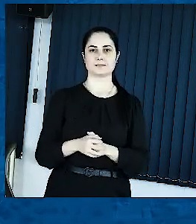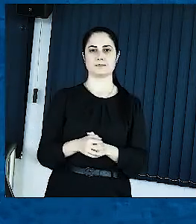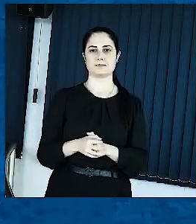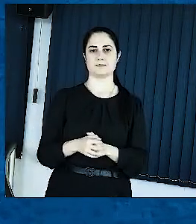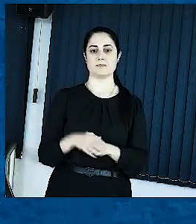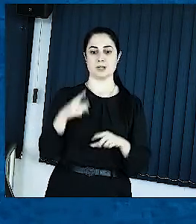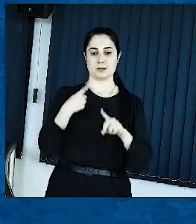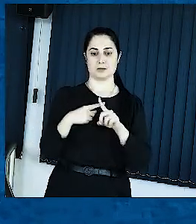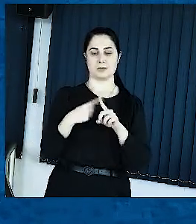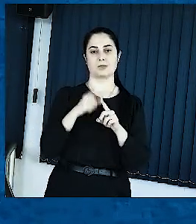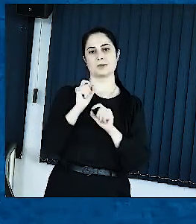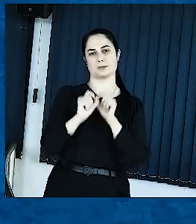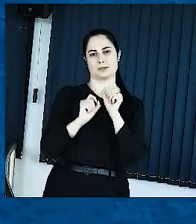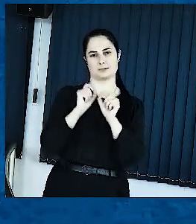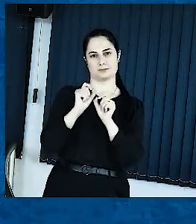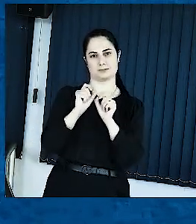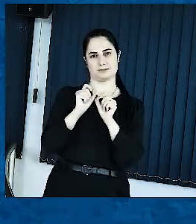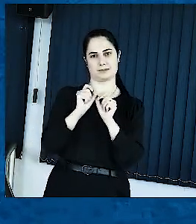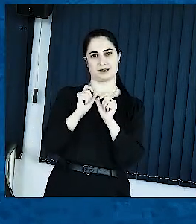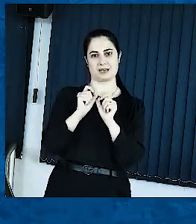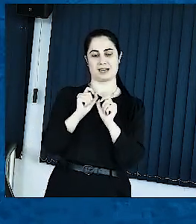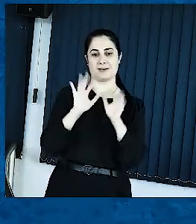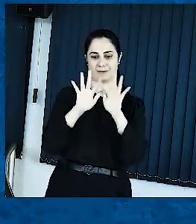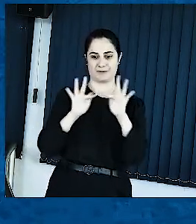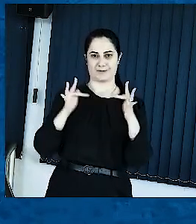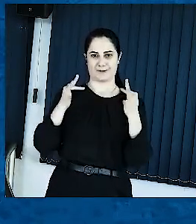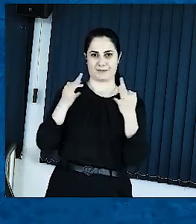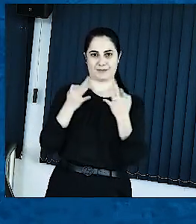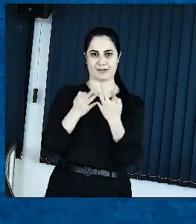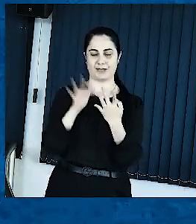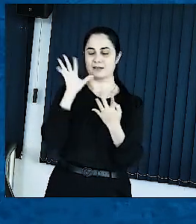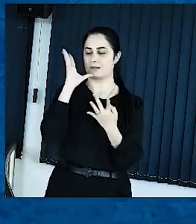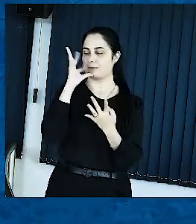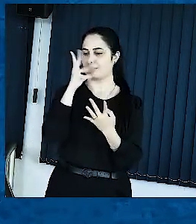Porque muitas famílias chegam tarde.